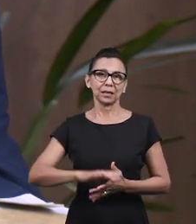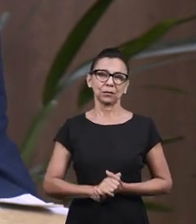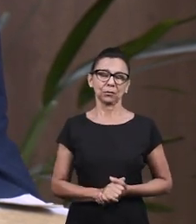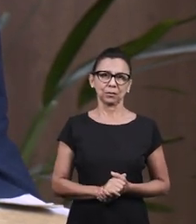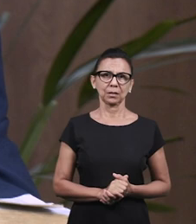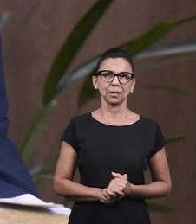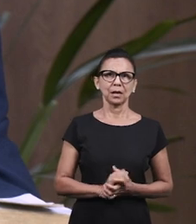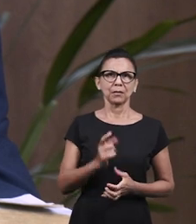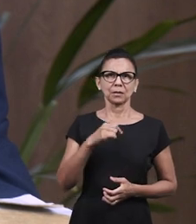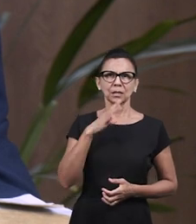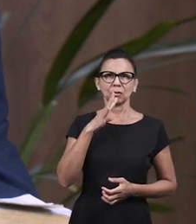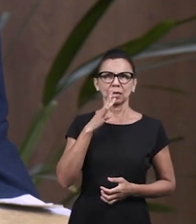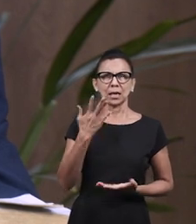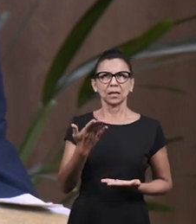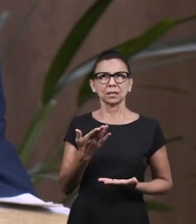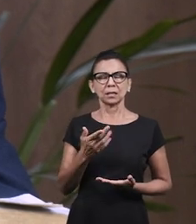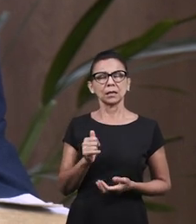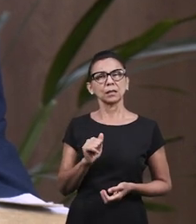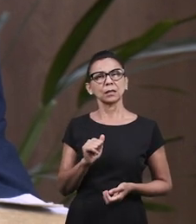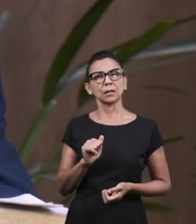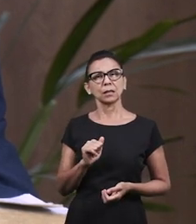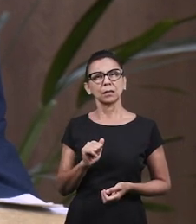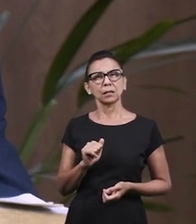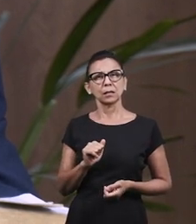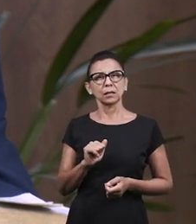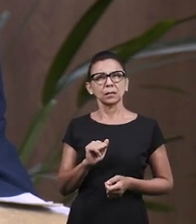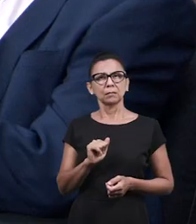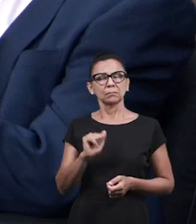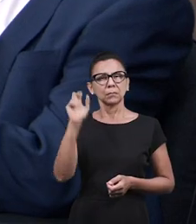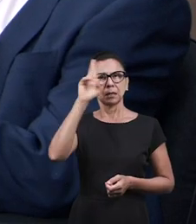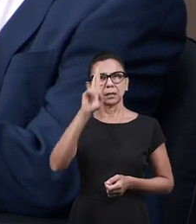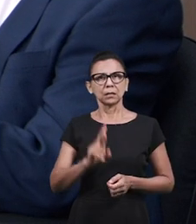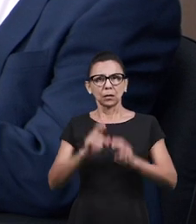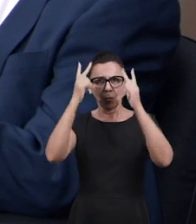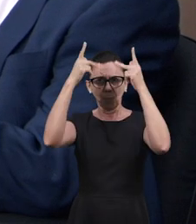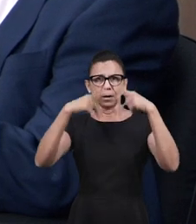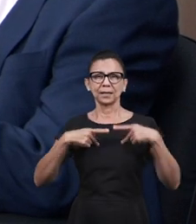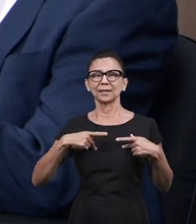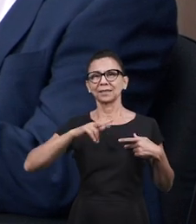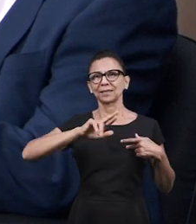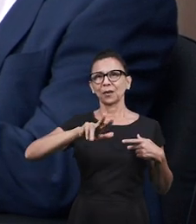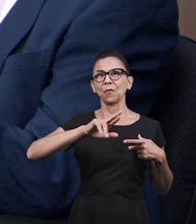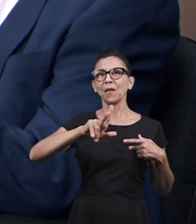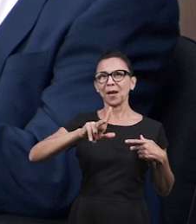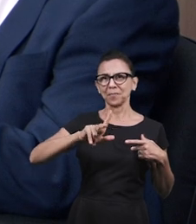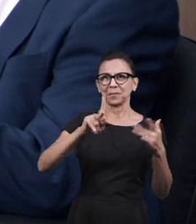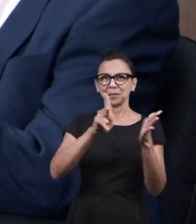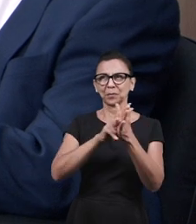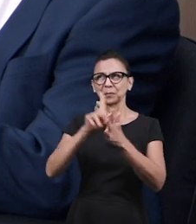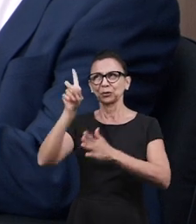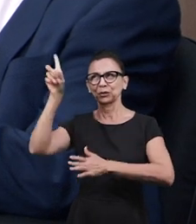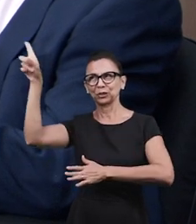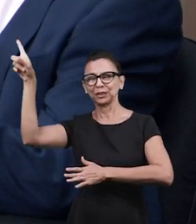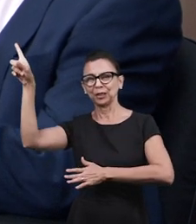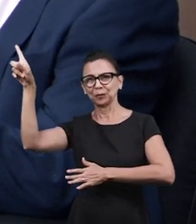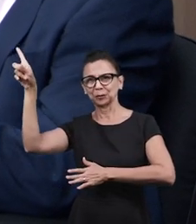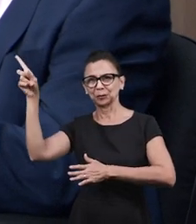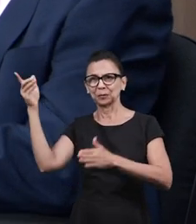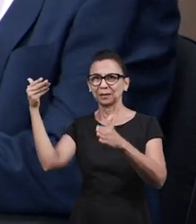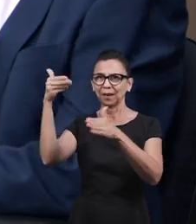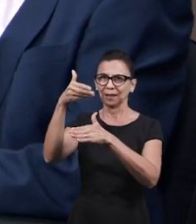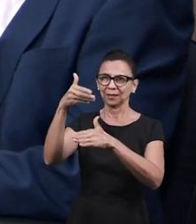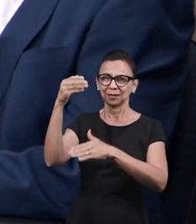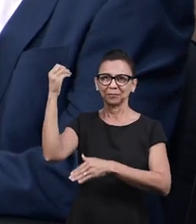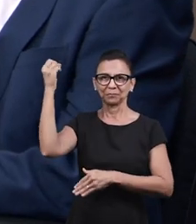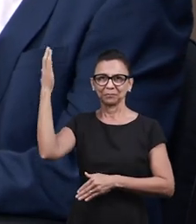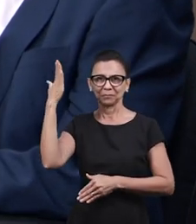toma ciência pelos meios racionais. É preciso uma intervenção de Deus. Amém. Olha só, você que está aí, que está